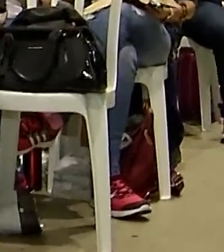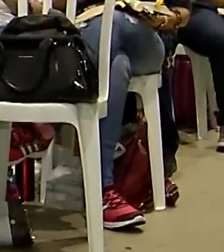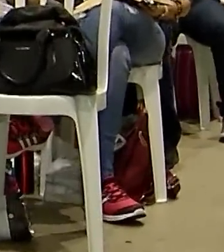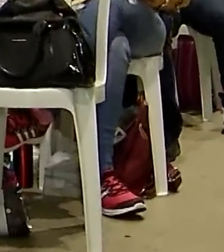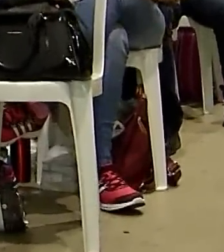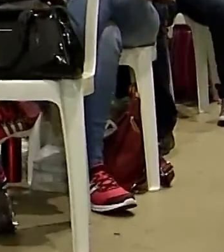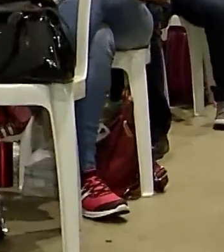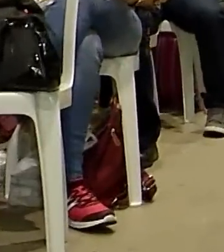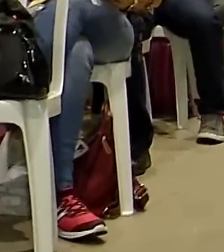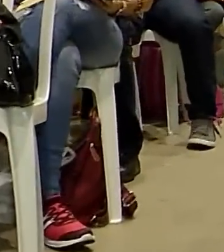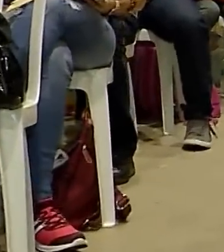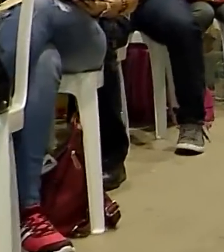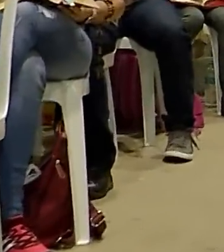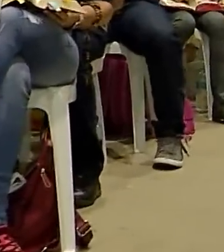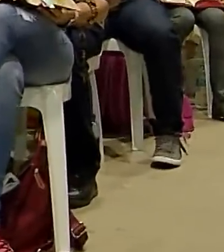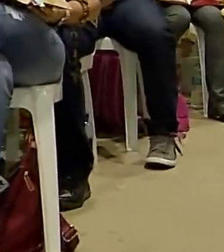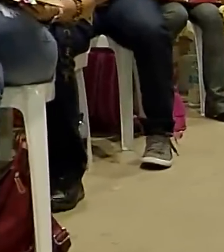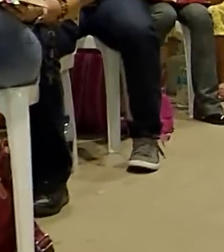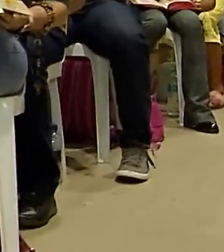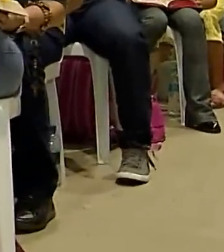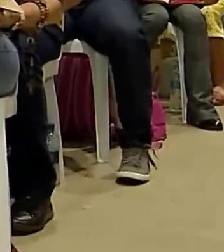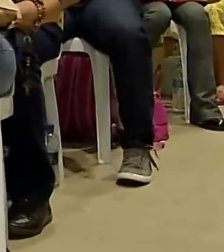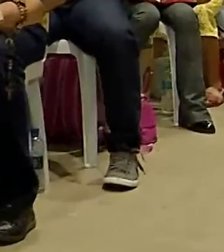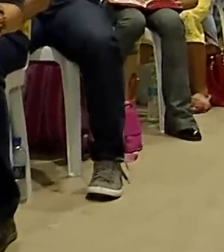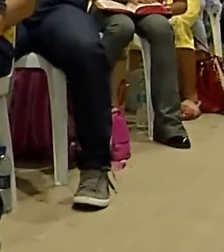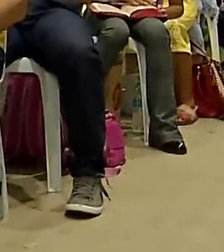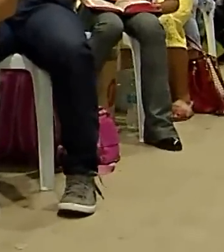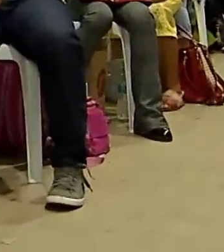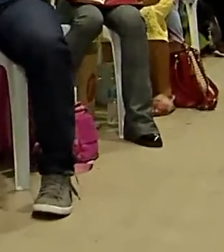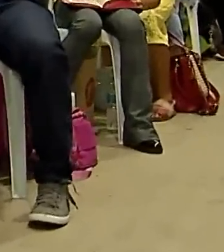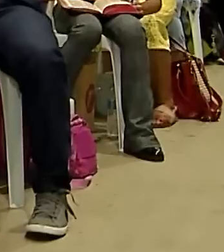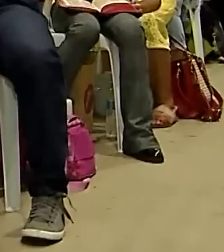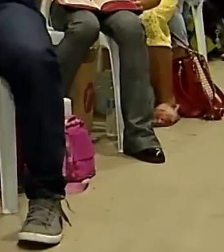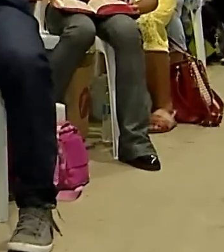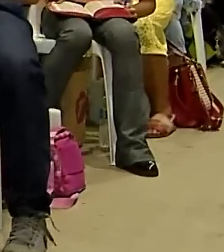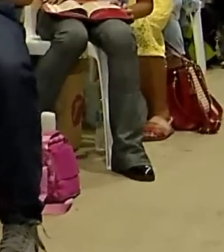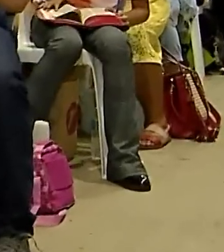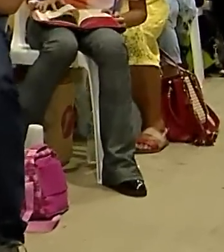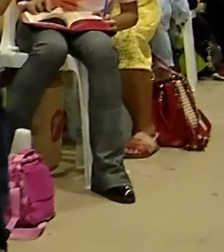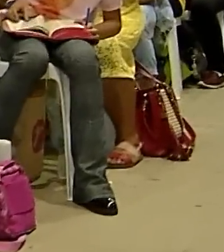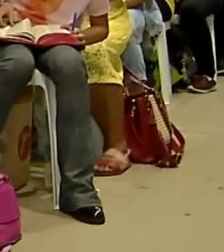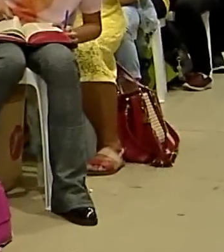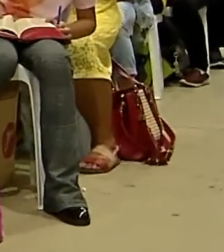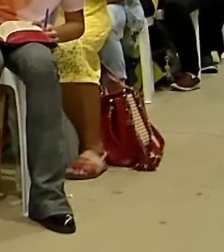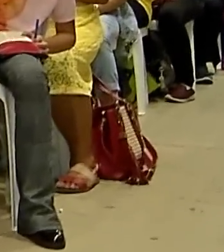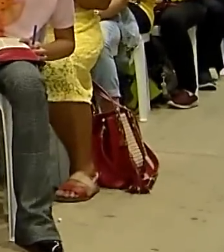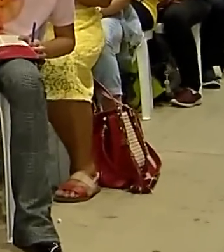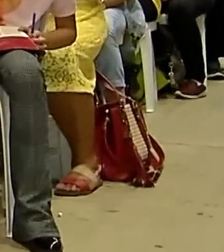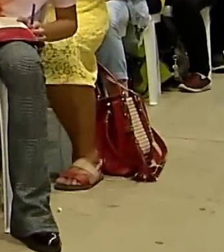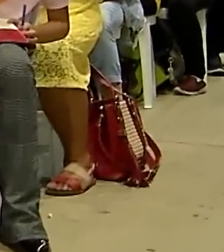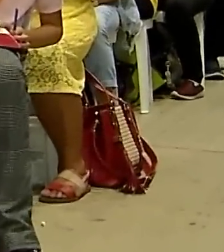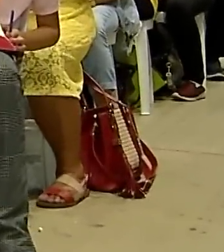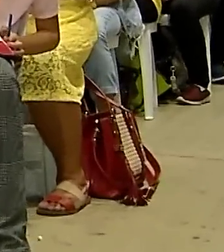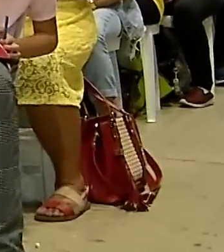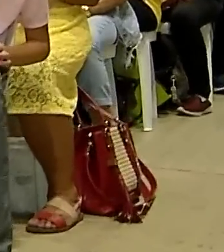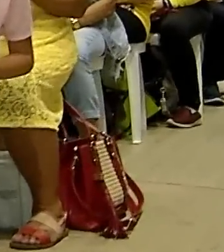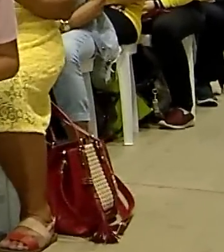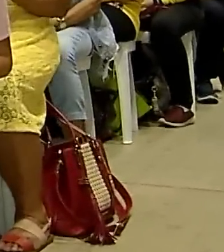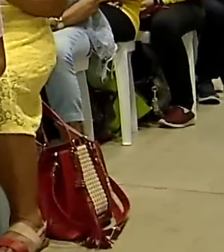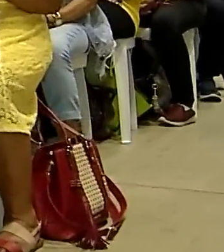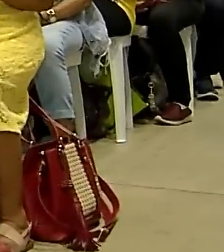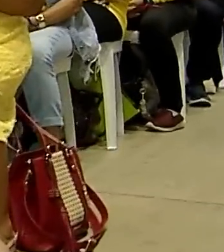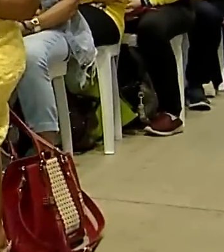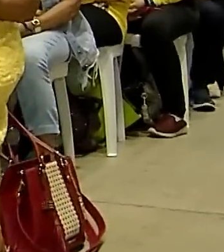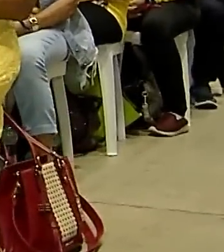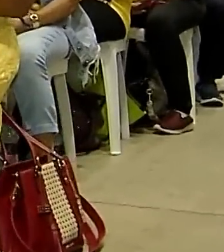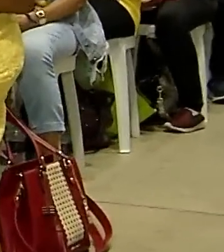Por que que eu quis tratar do tema da oração, meus irmãos? Porque todos nós necessitamos da oração. Sem